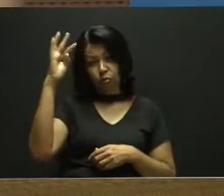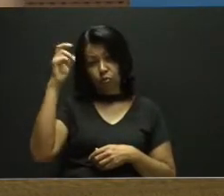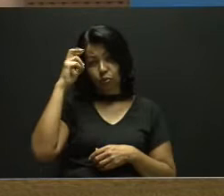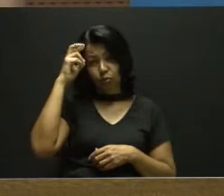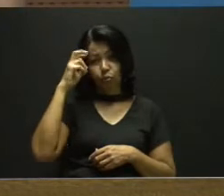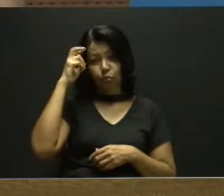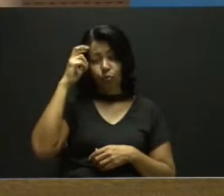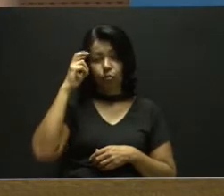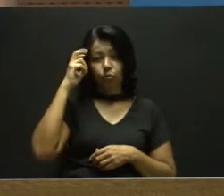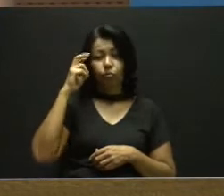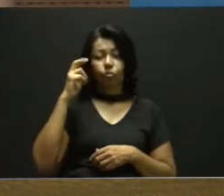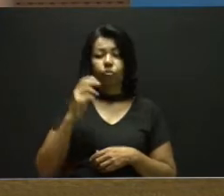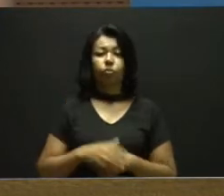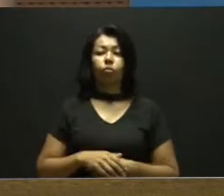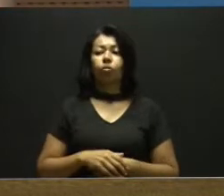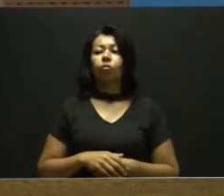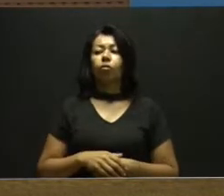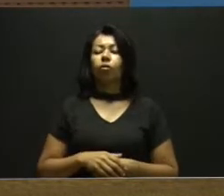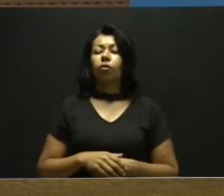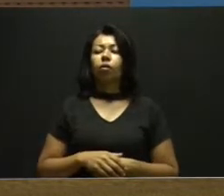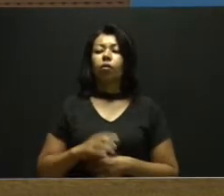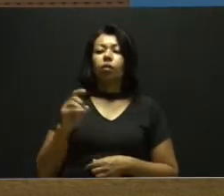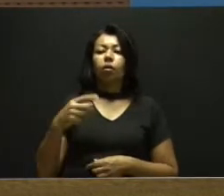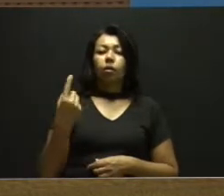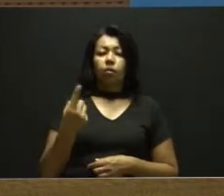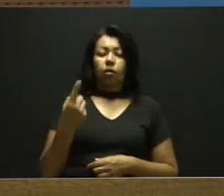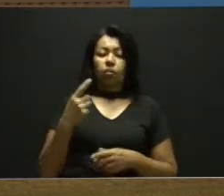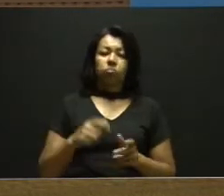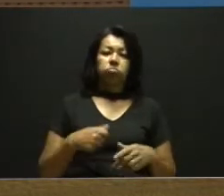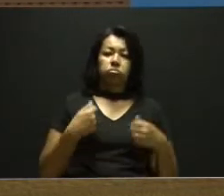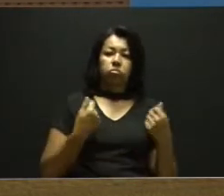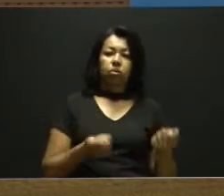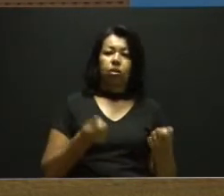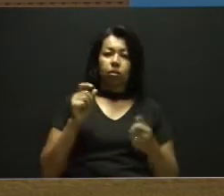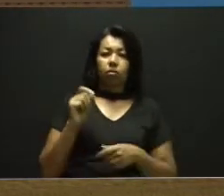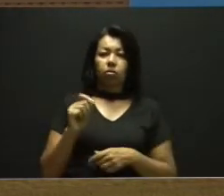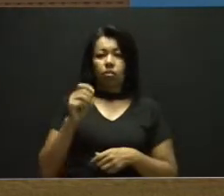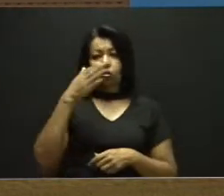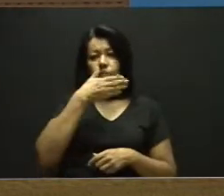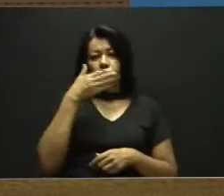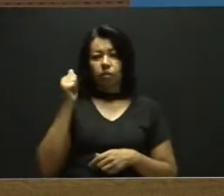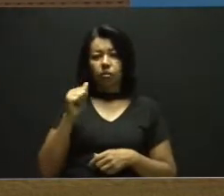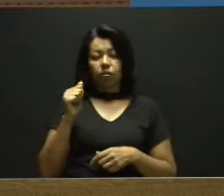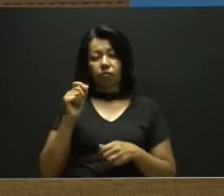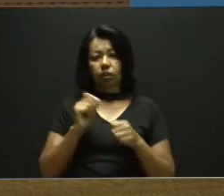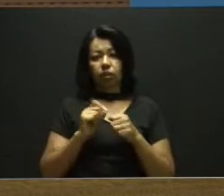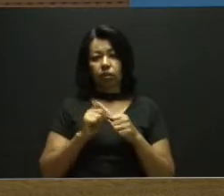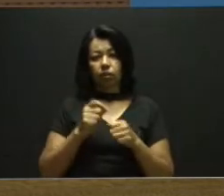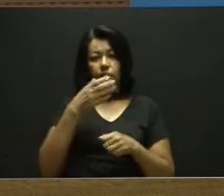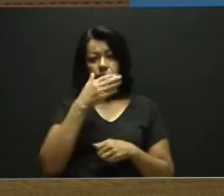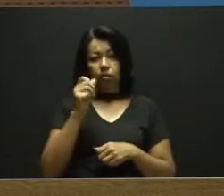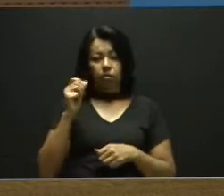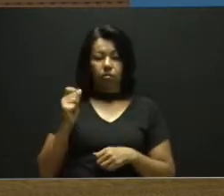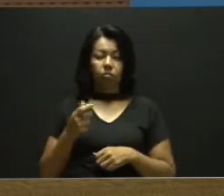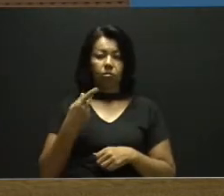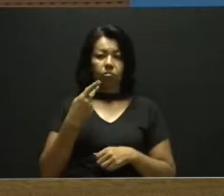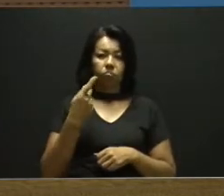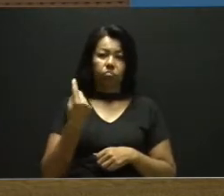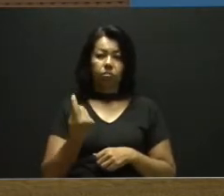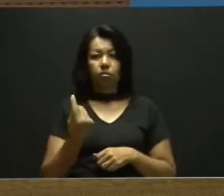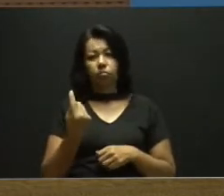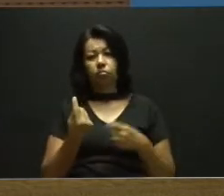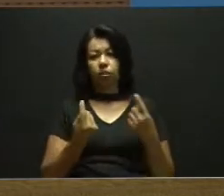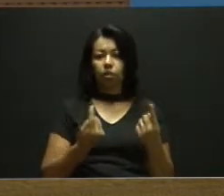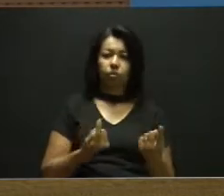dedicação cada uma dando o melhor de si e por si pela outra